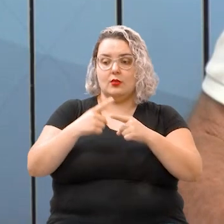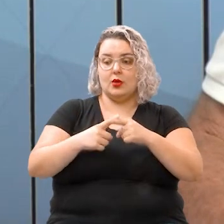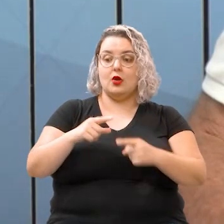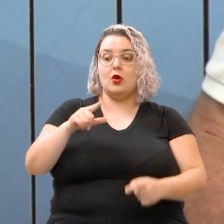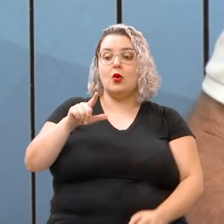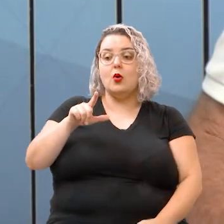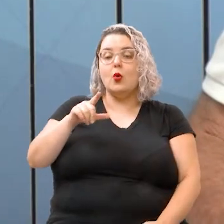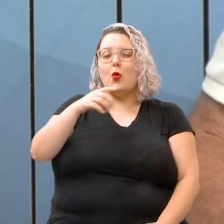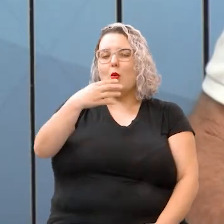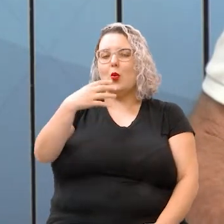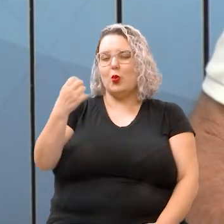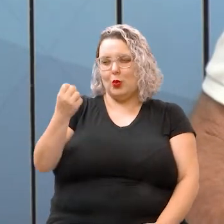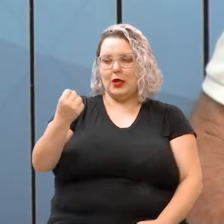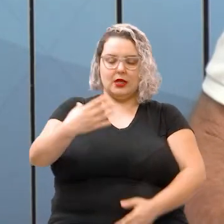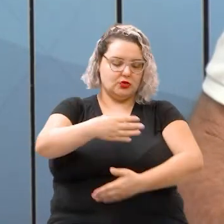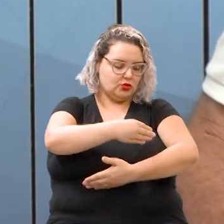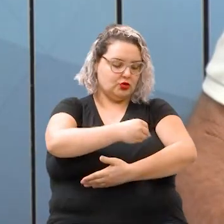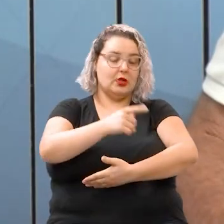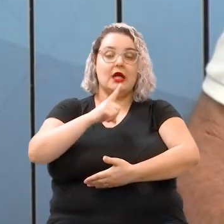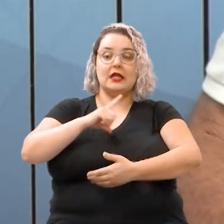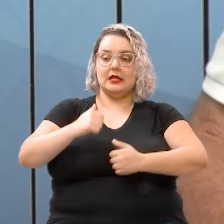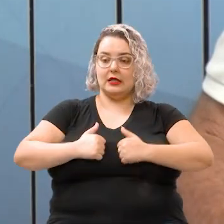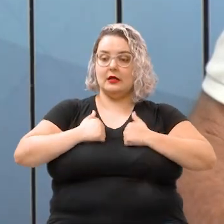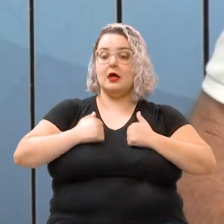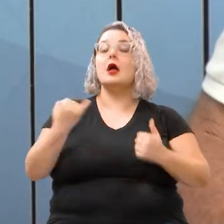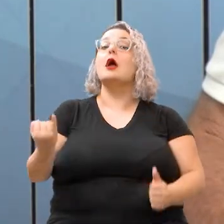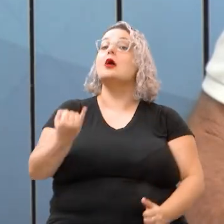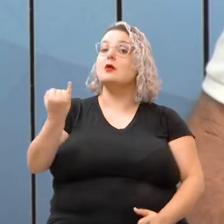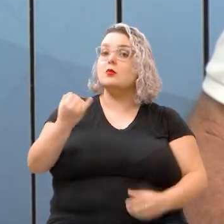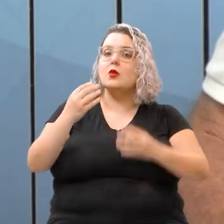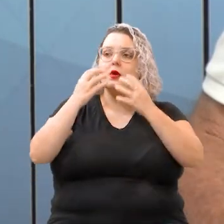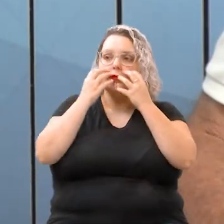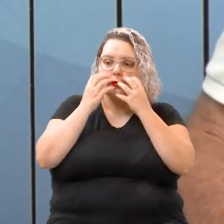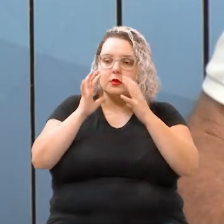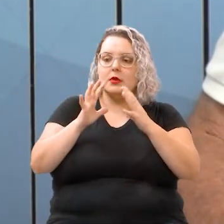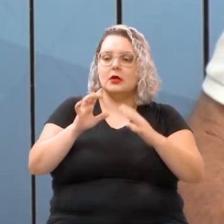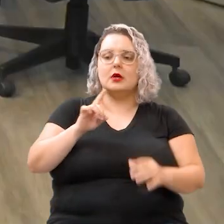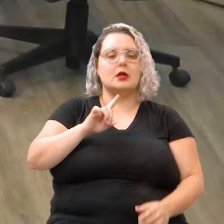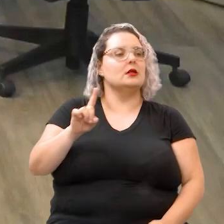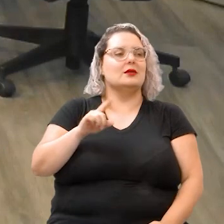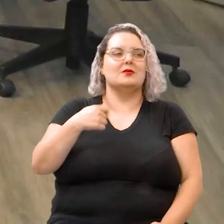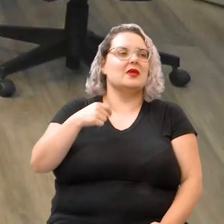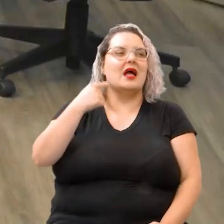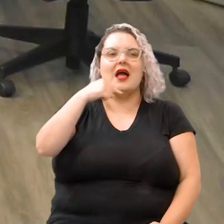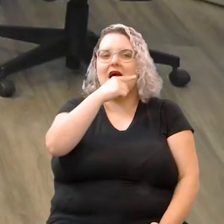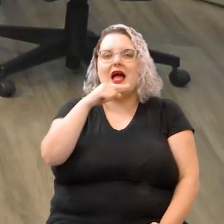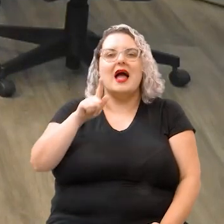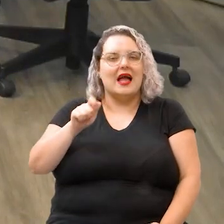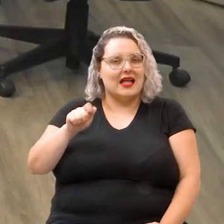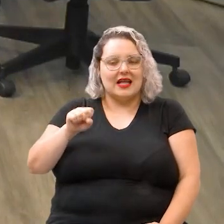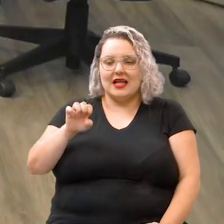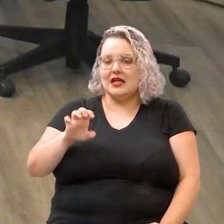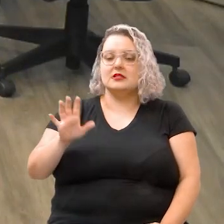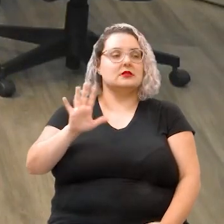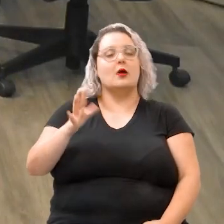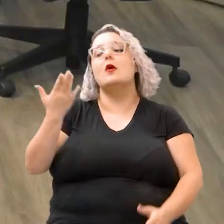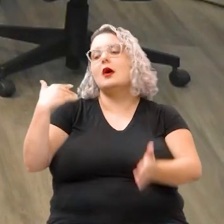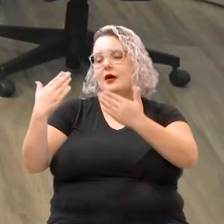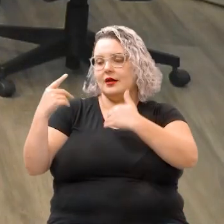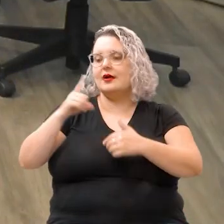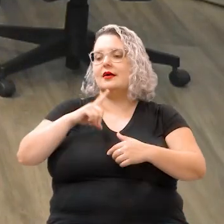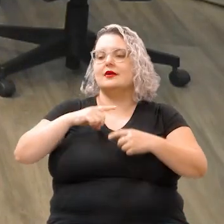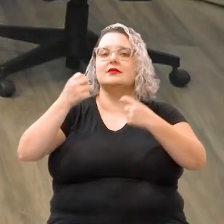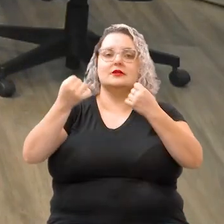leite materno tem muito anticorpo, é importante que ele fique ali na cavidade oral do bebê. Não precisa passar aquela gás, não precisa fazer mais. Antigamente tinha